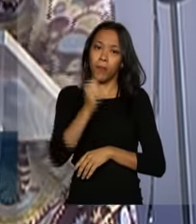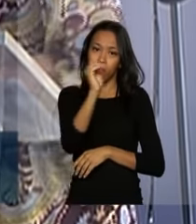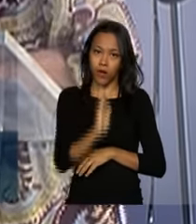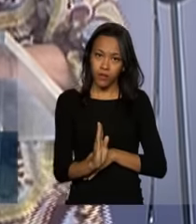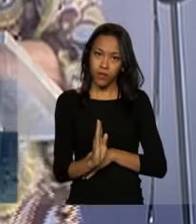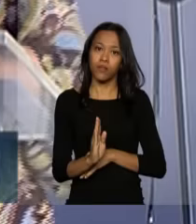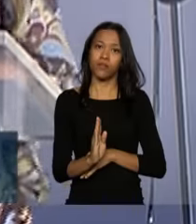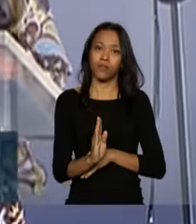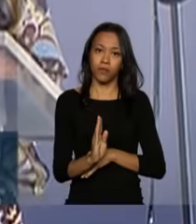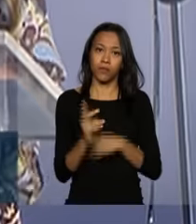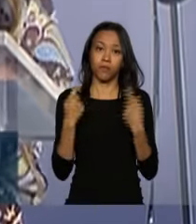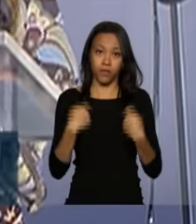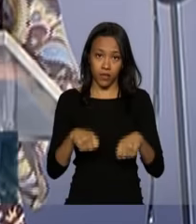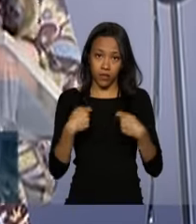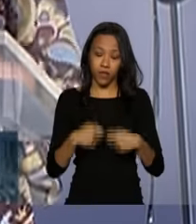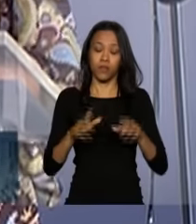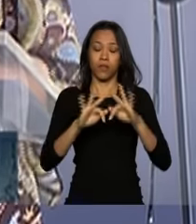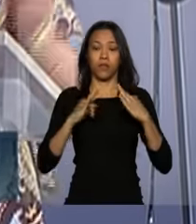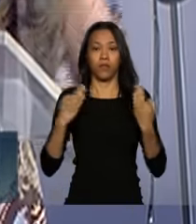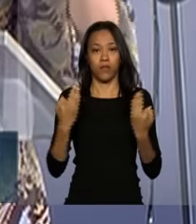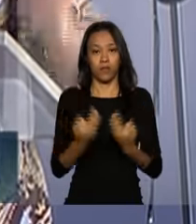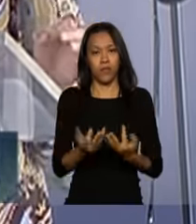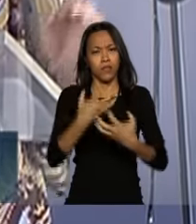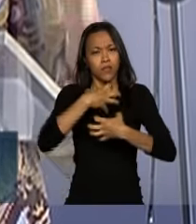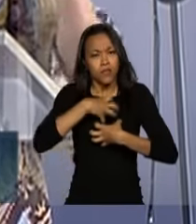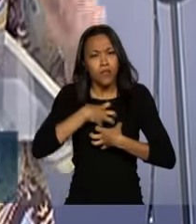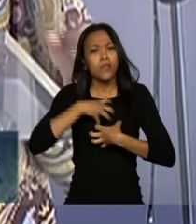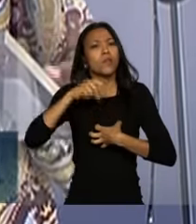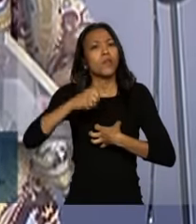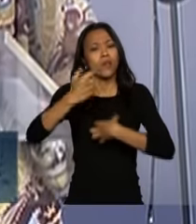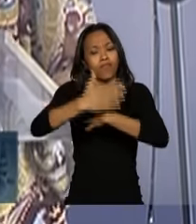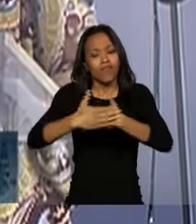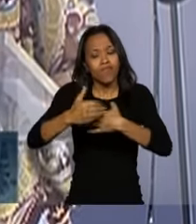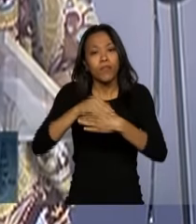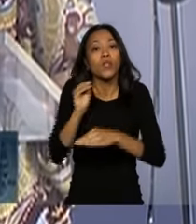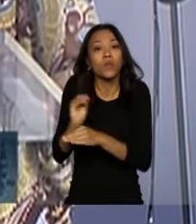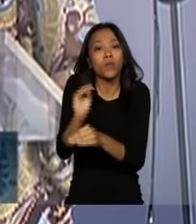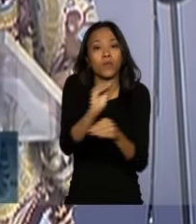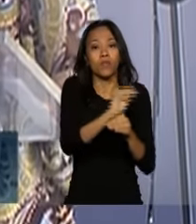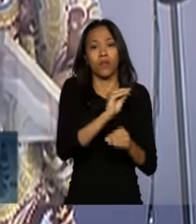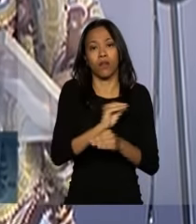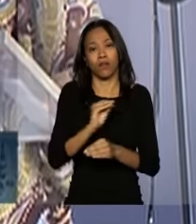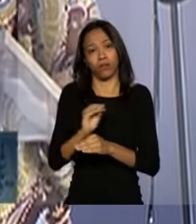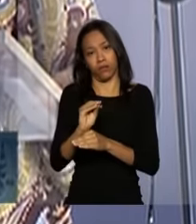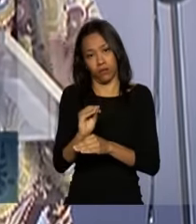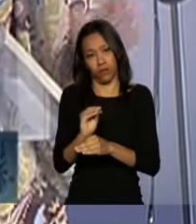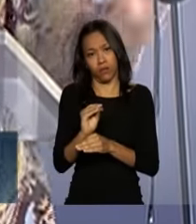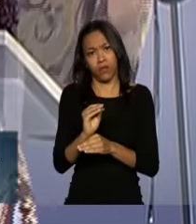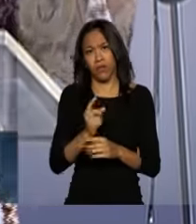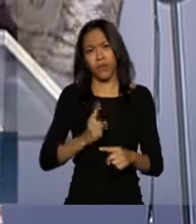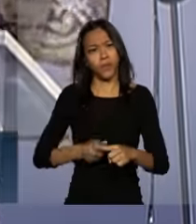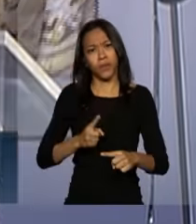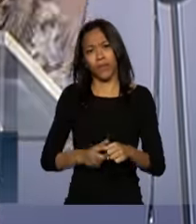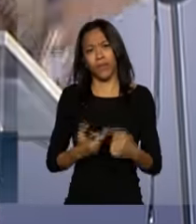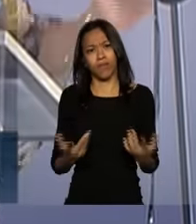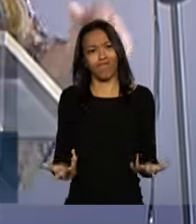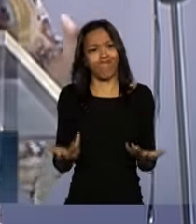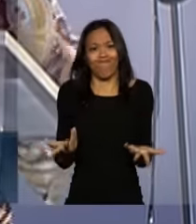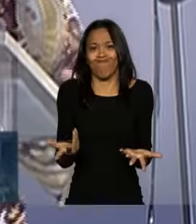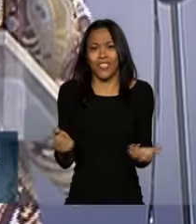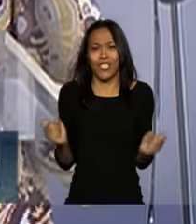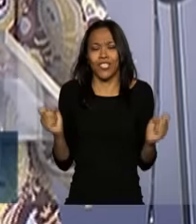precisa que as famílias se sintam acolhidas e protegidas. Porque, diante da